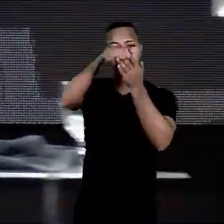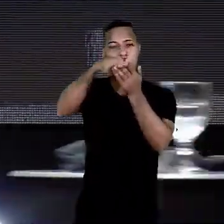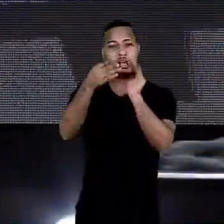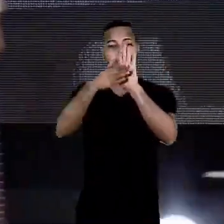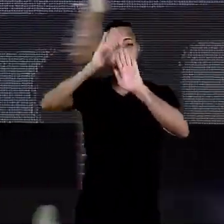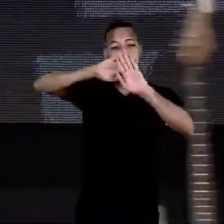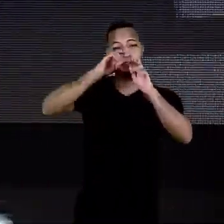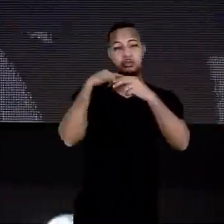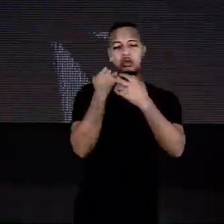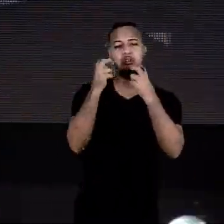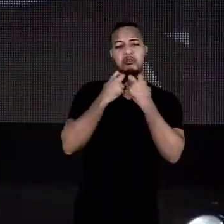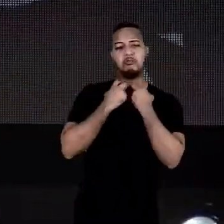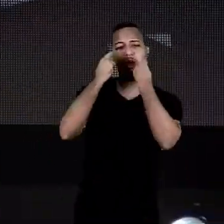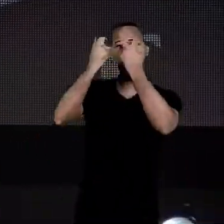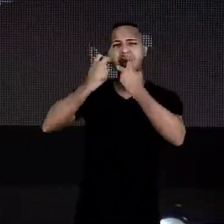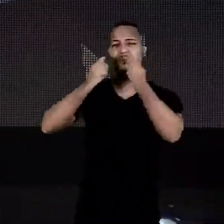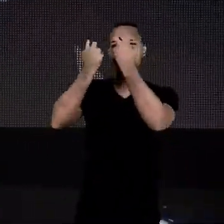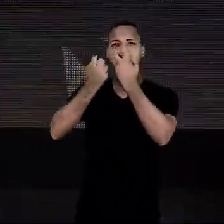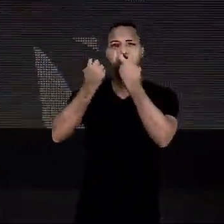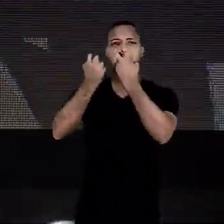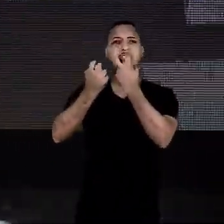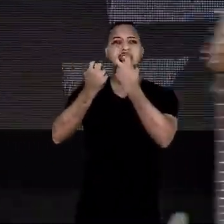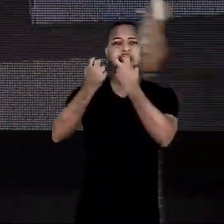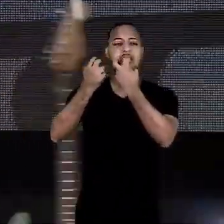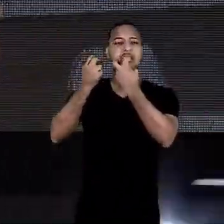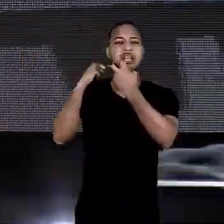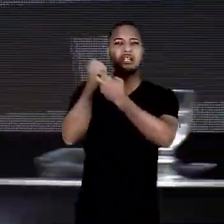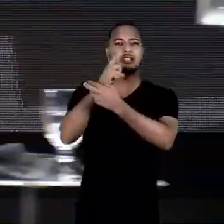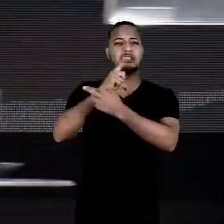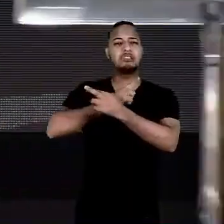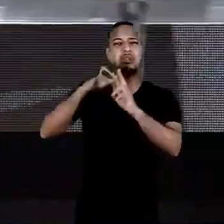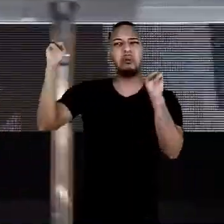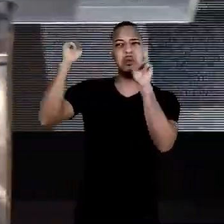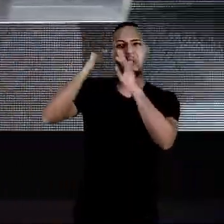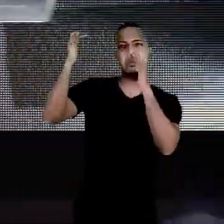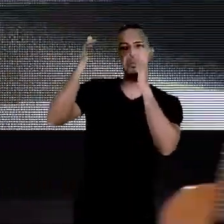nosso clamor, não tem como não ter um terremoto.